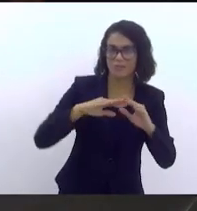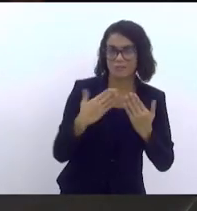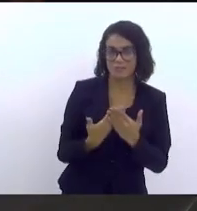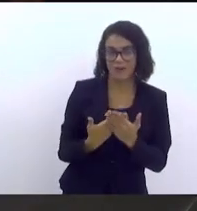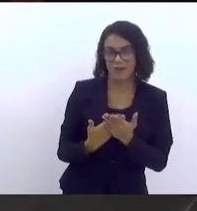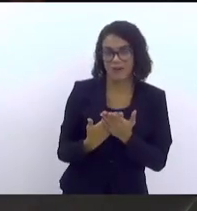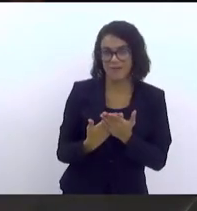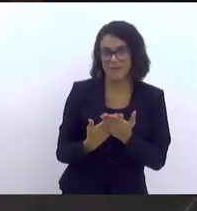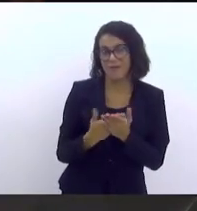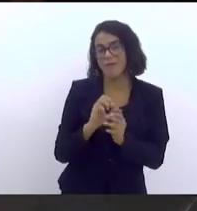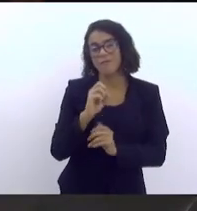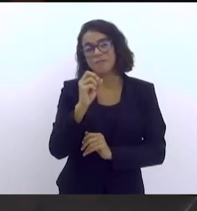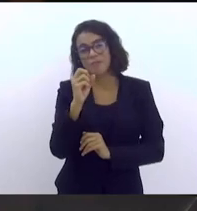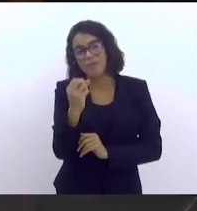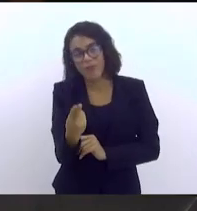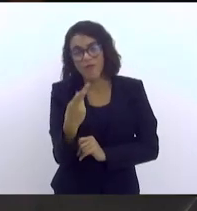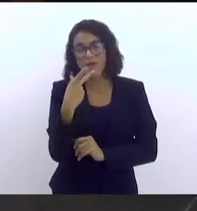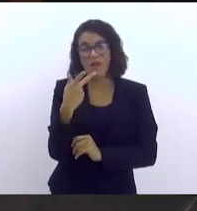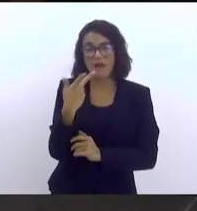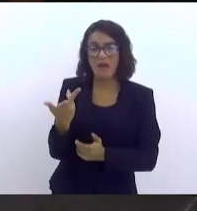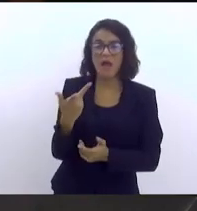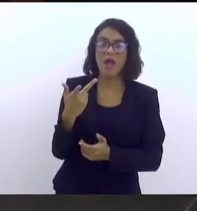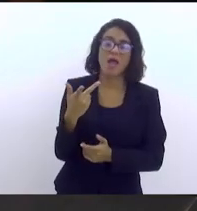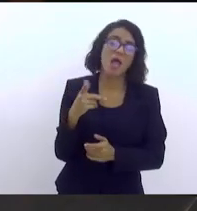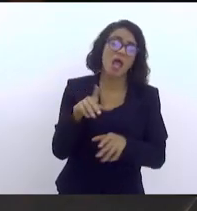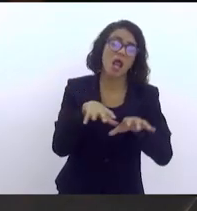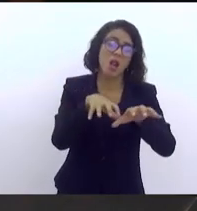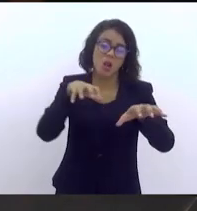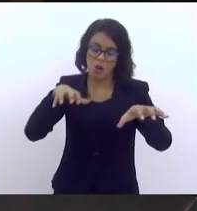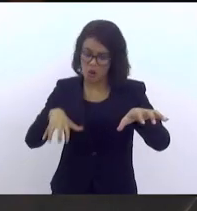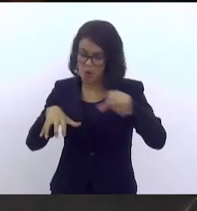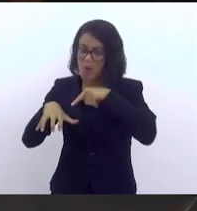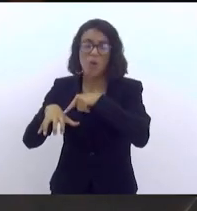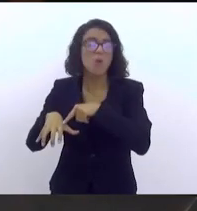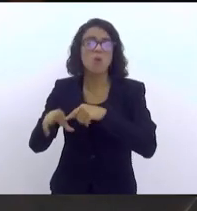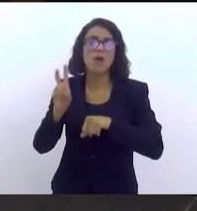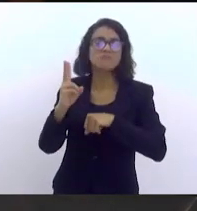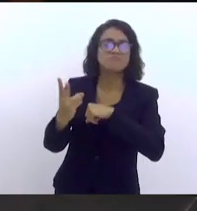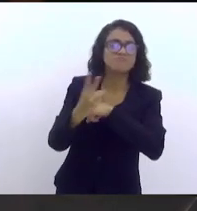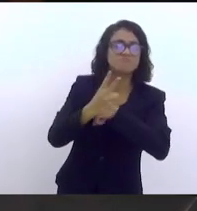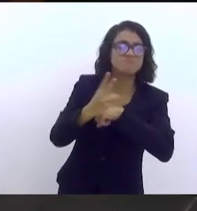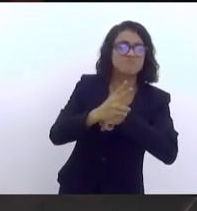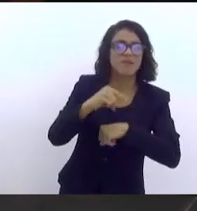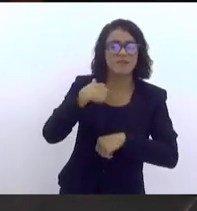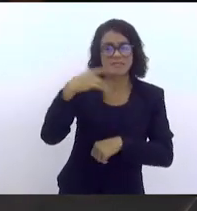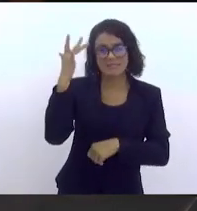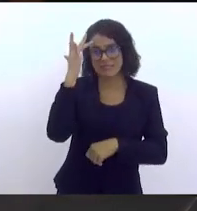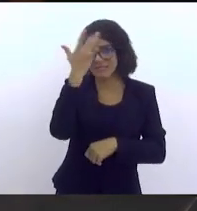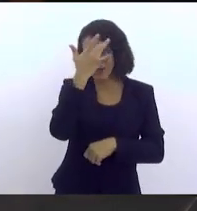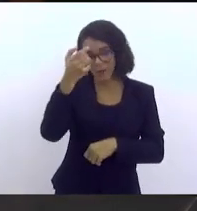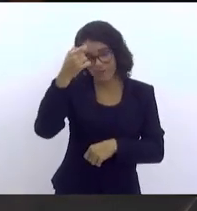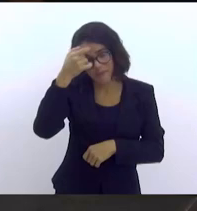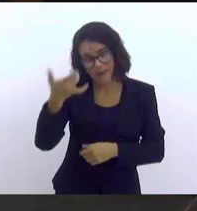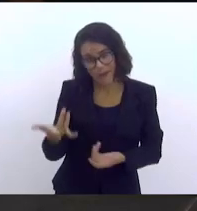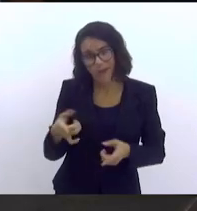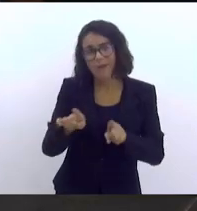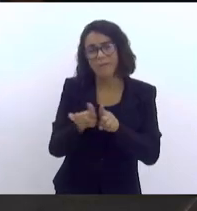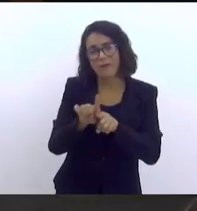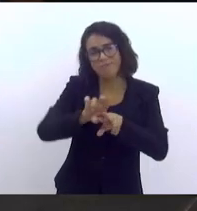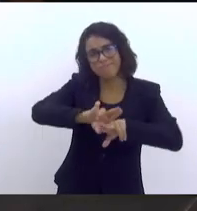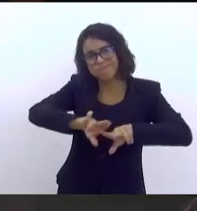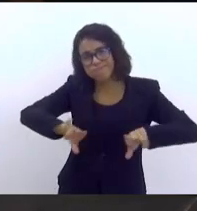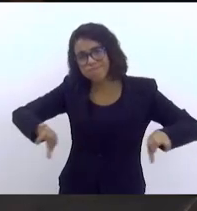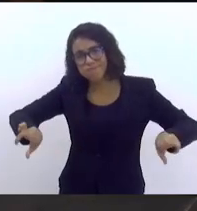ou mesmo né dizer que ela deve ser loucos né lugar de prevenção de saúde mental a meu ver são formas